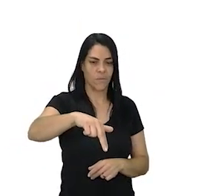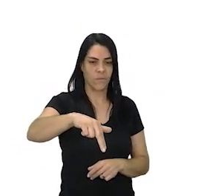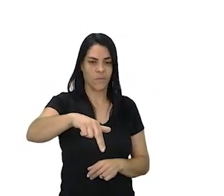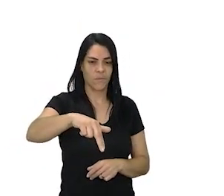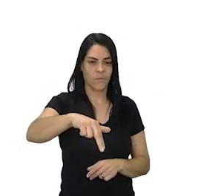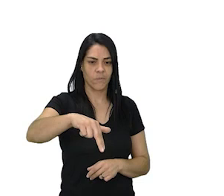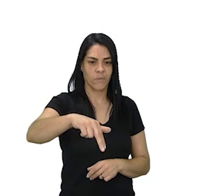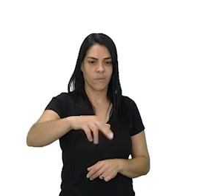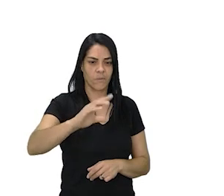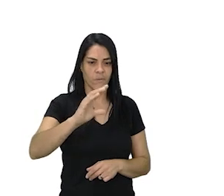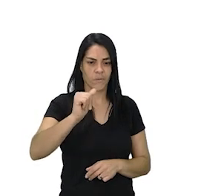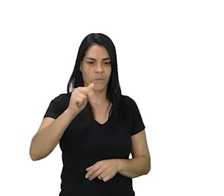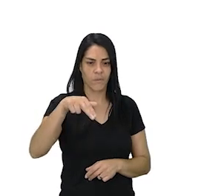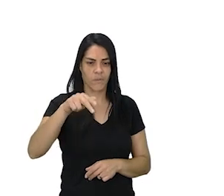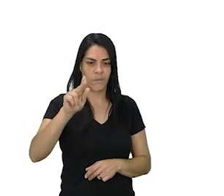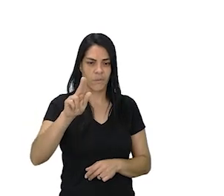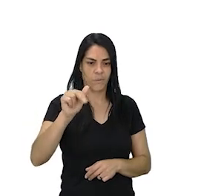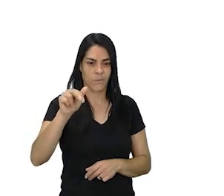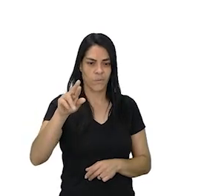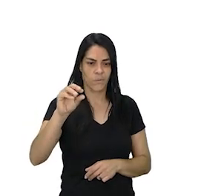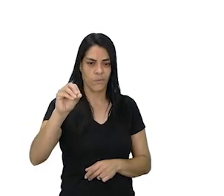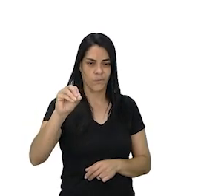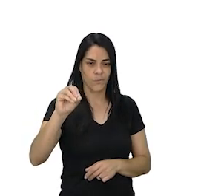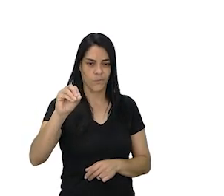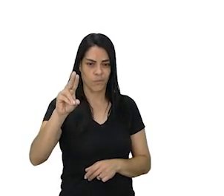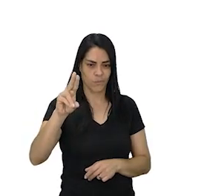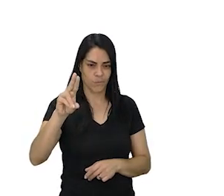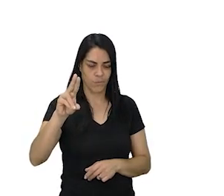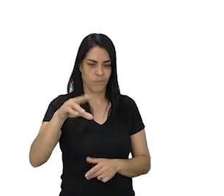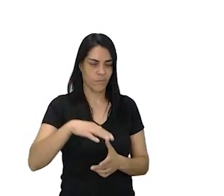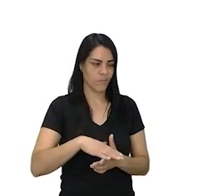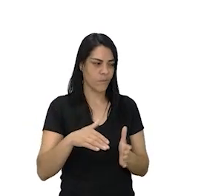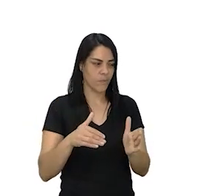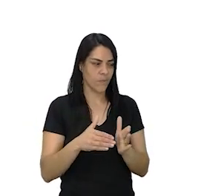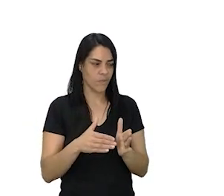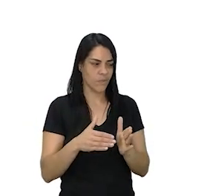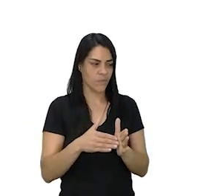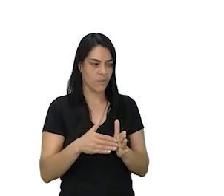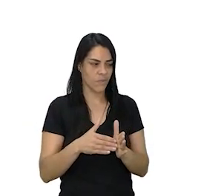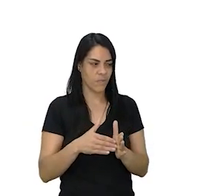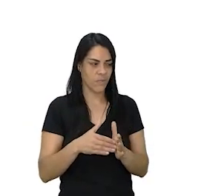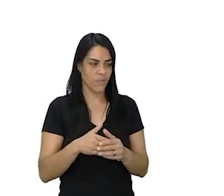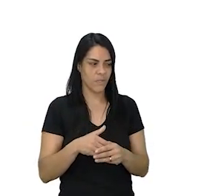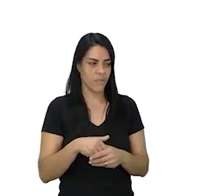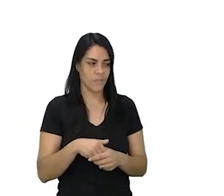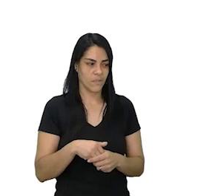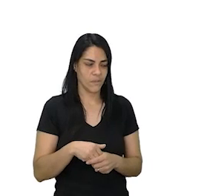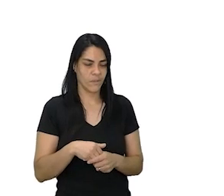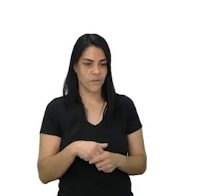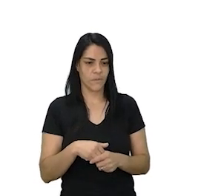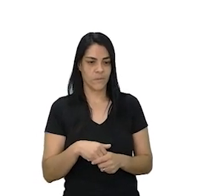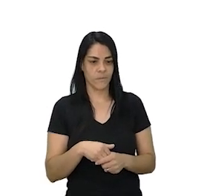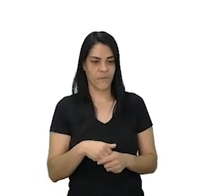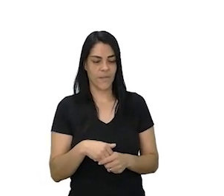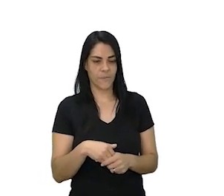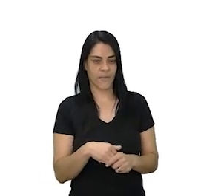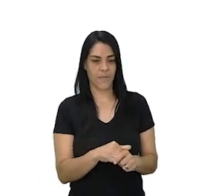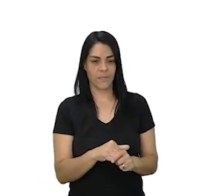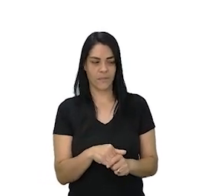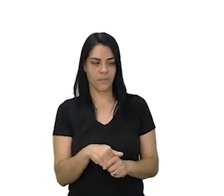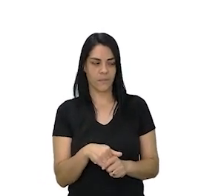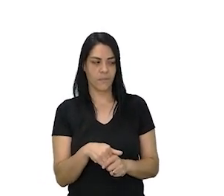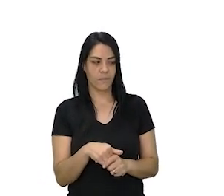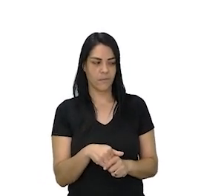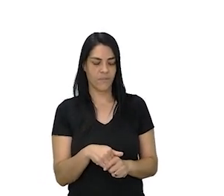canguru, até ele chegar no bicho preguiça. E um outro caminho possível seria